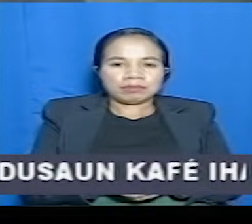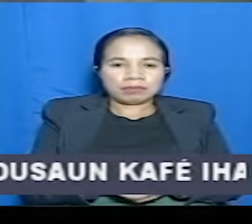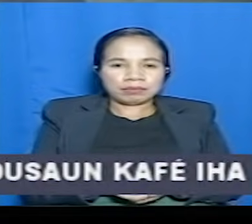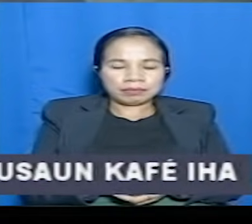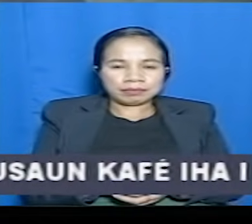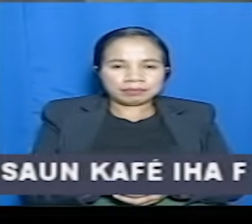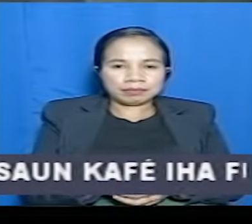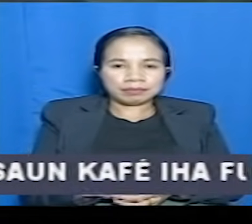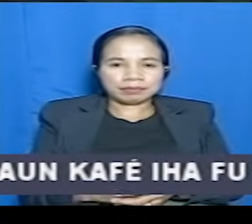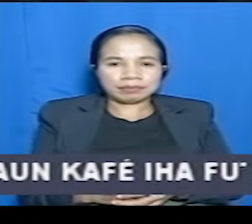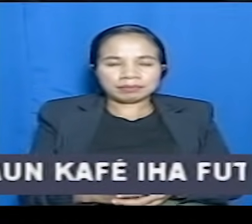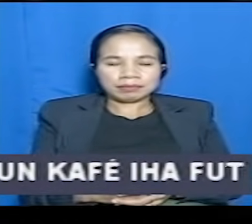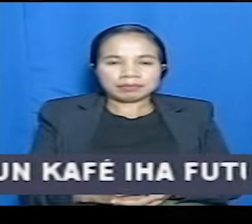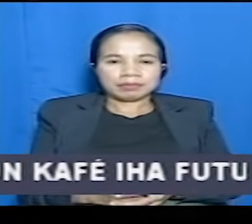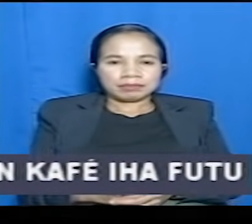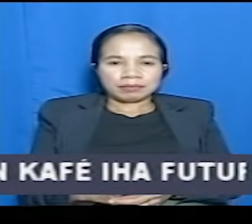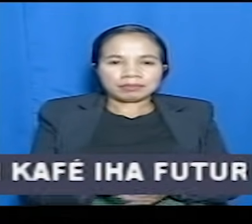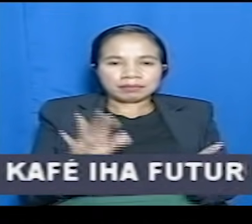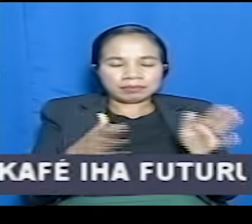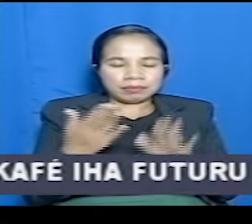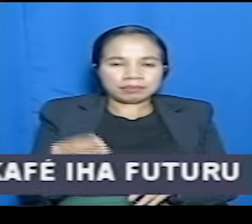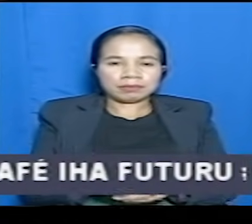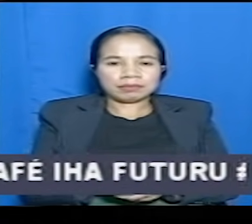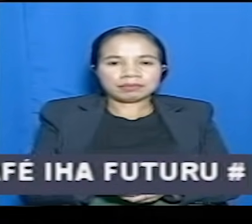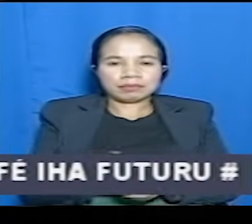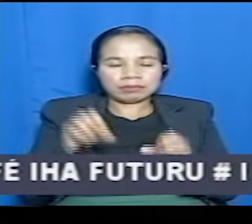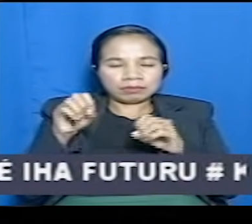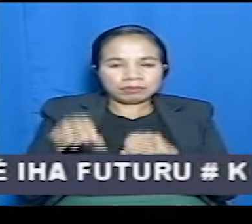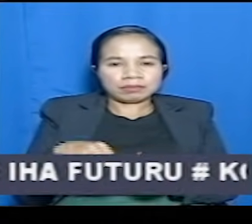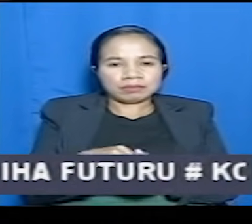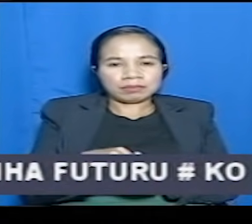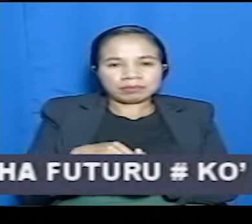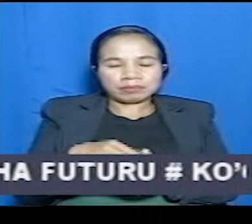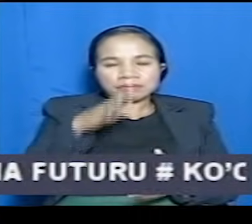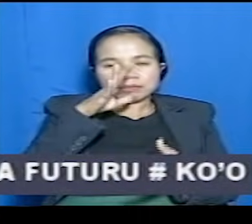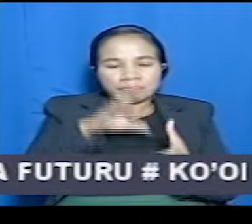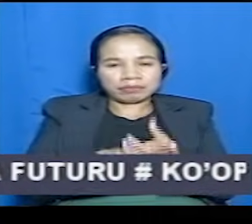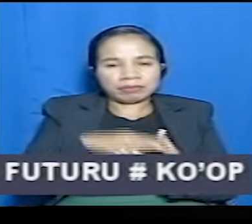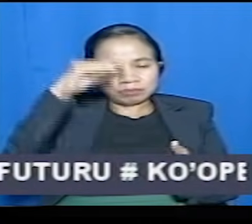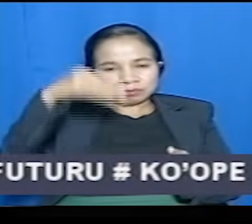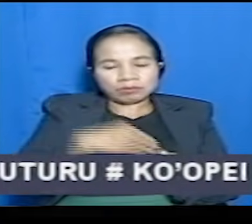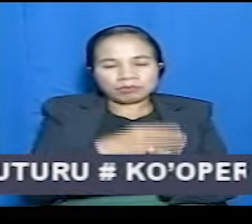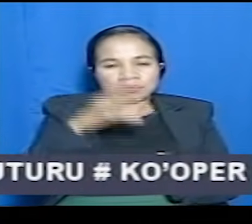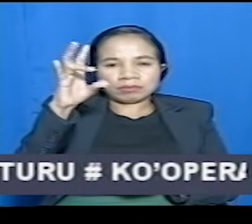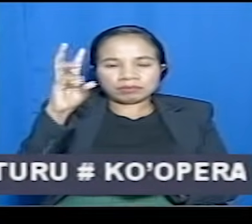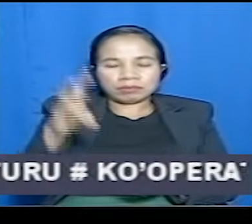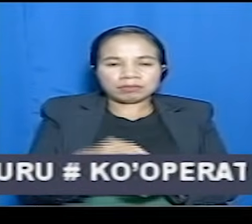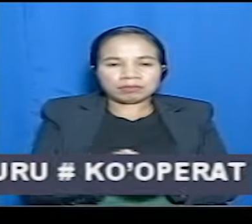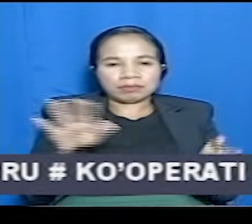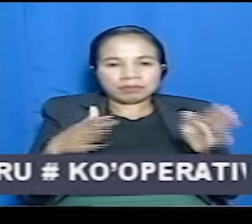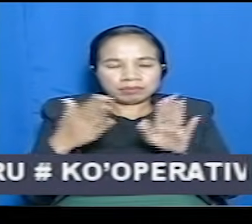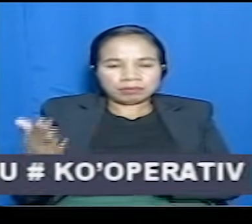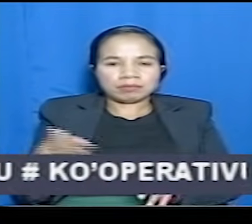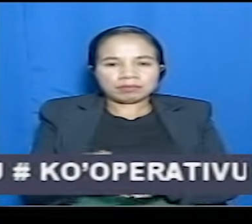moras fuan. Matibian mate husikela falo no oankiak nainen. Enquanto, Matibian mate